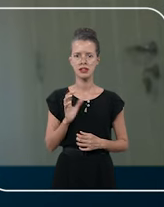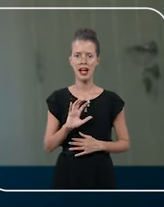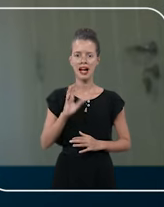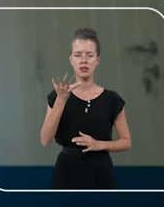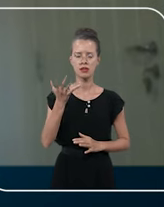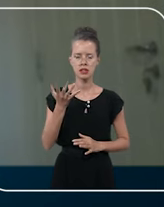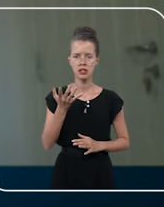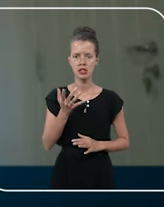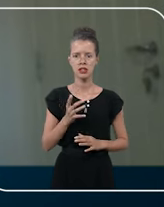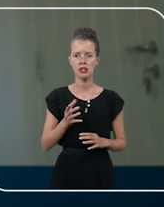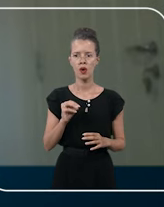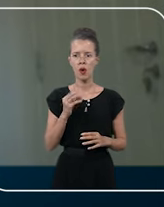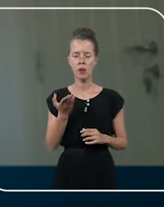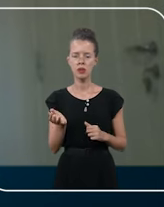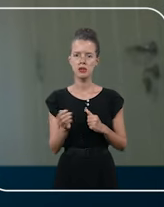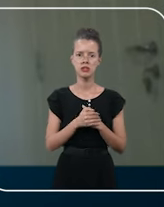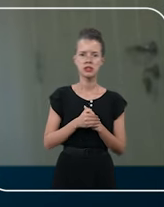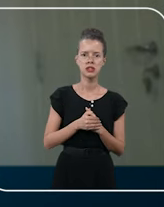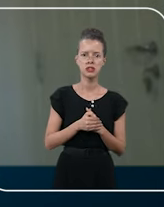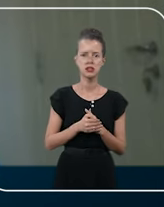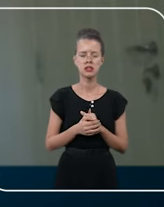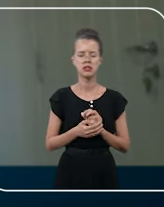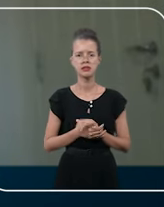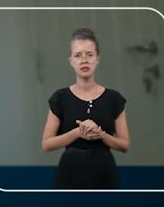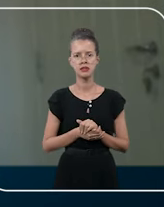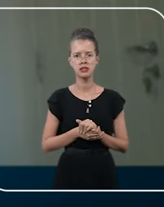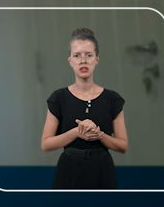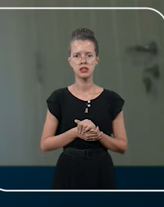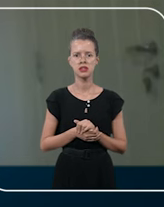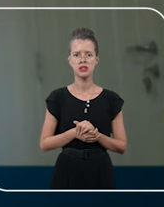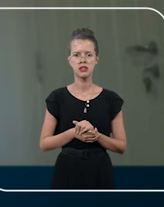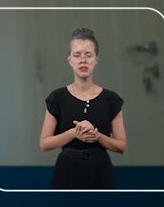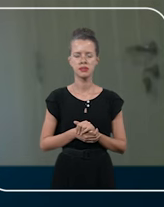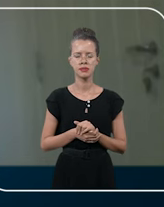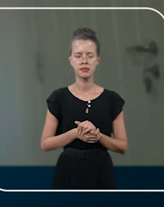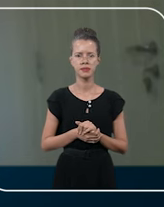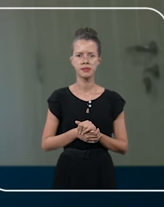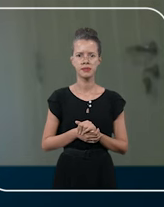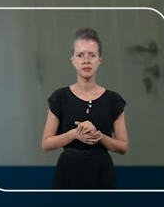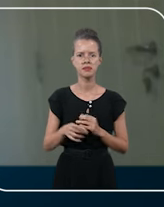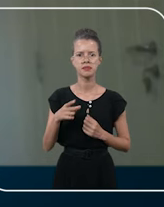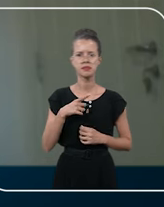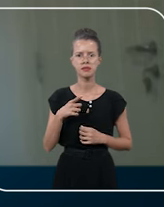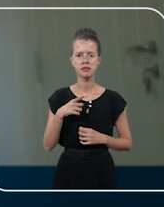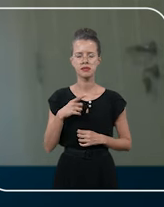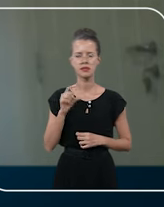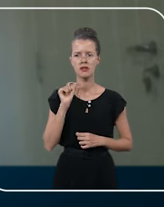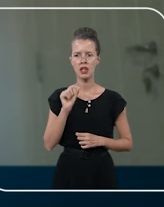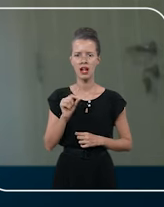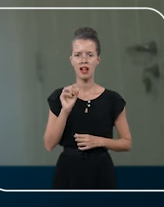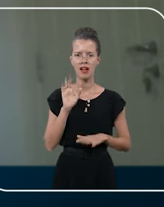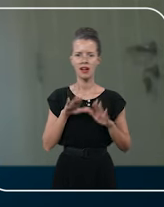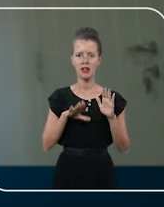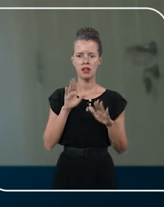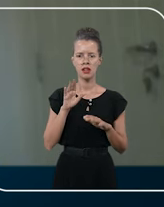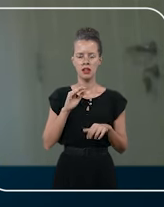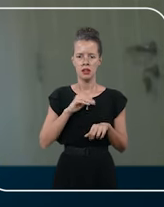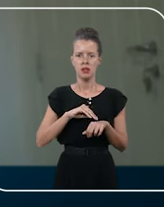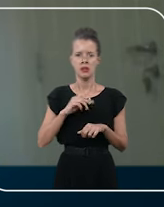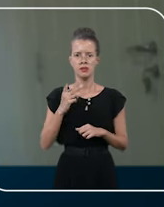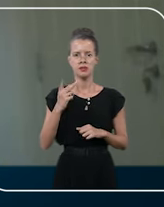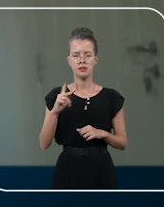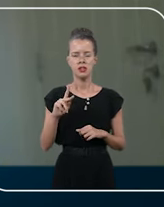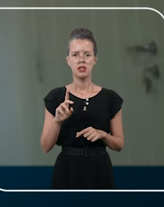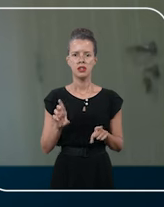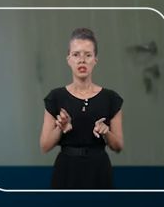omissão, que essa omissão, essa ação ou essa omissão seja culposa, e que haja ali